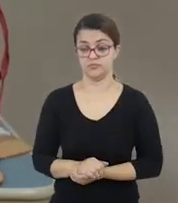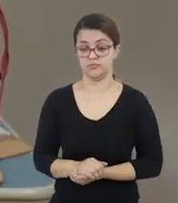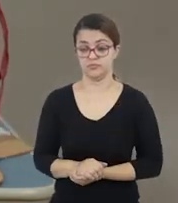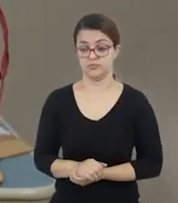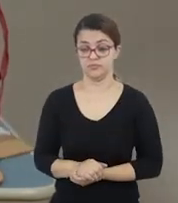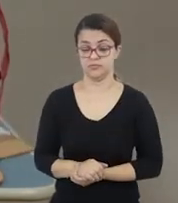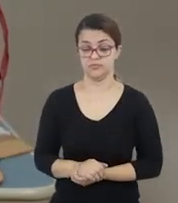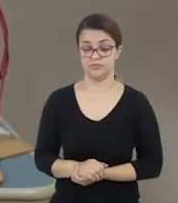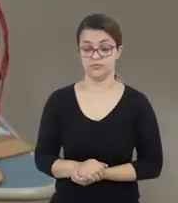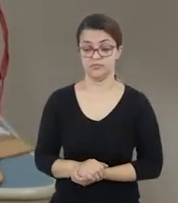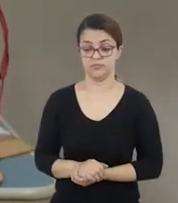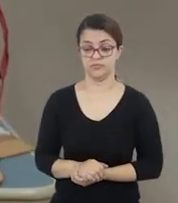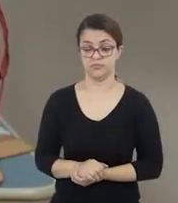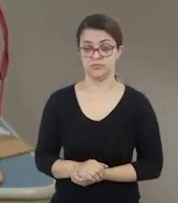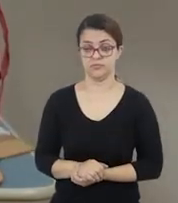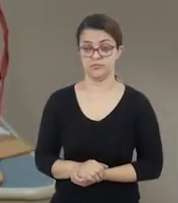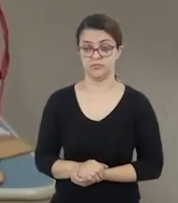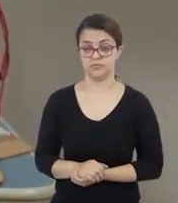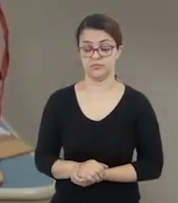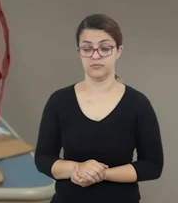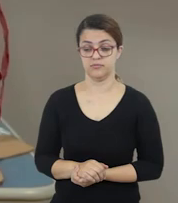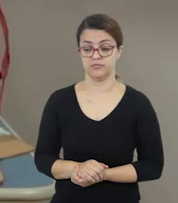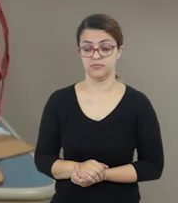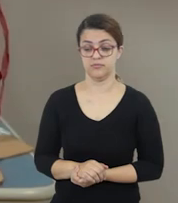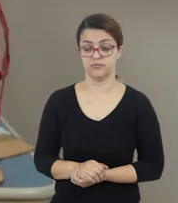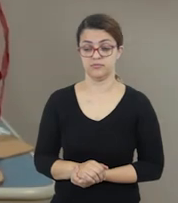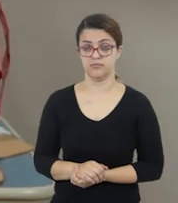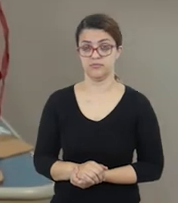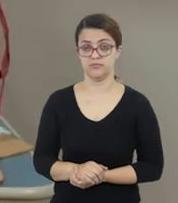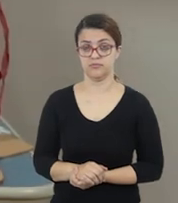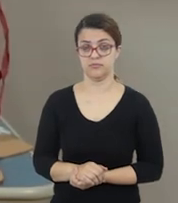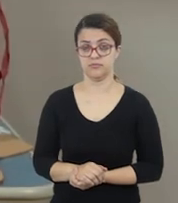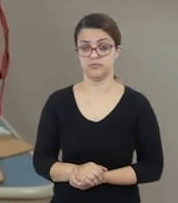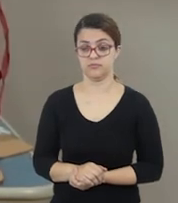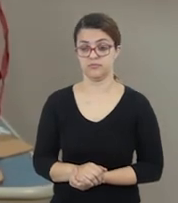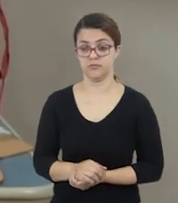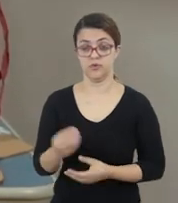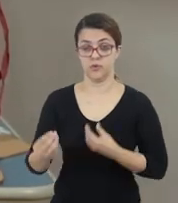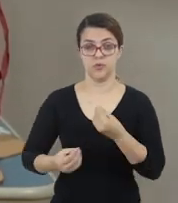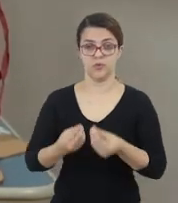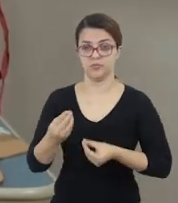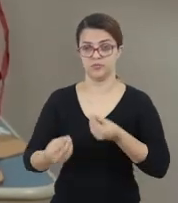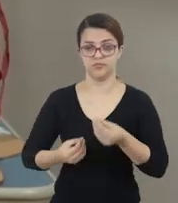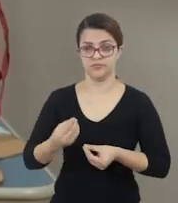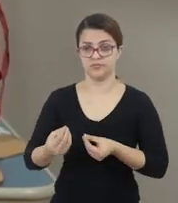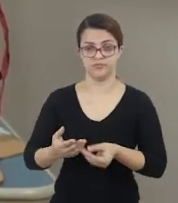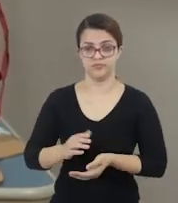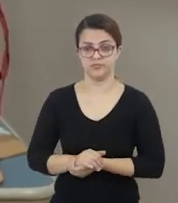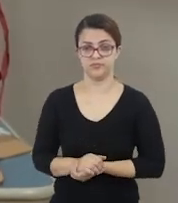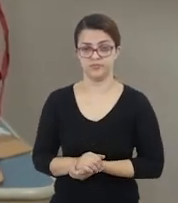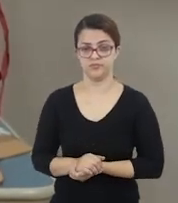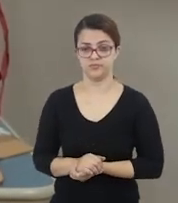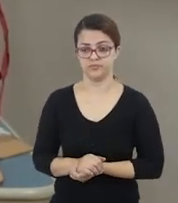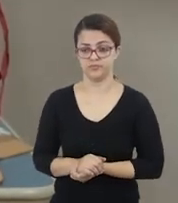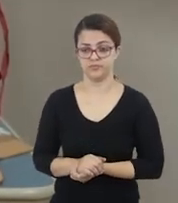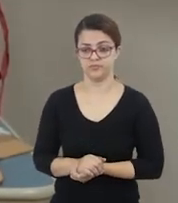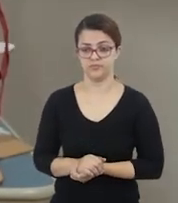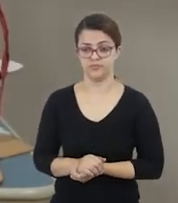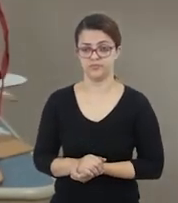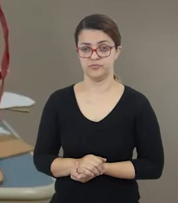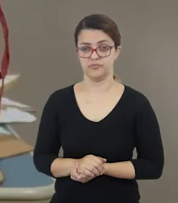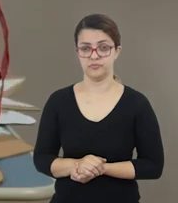Vê? Vamos grampear aqui umas para vocês terem uma ideia de como que ele fica.